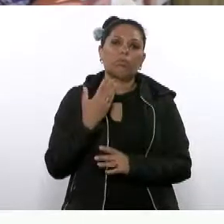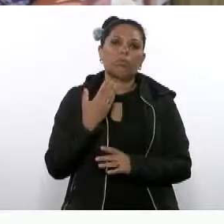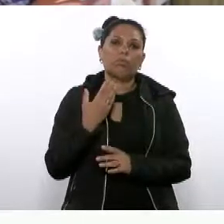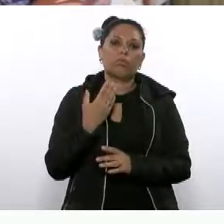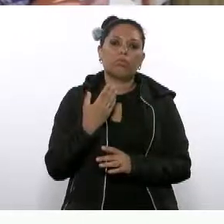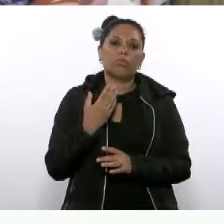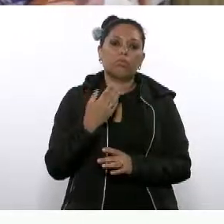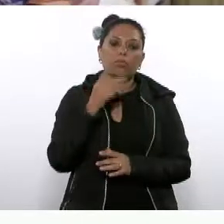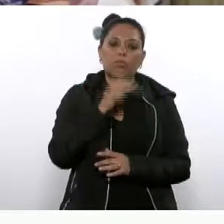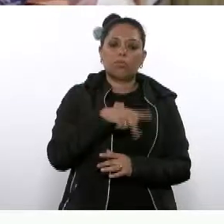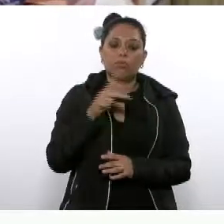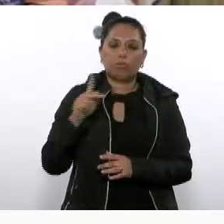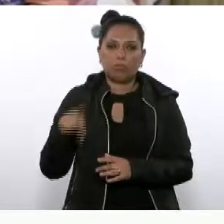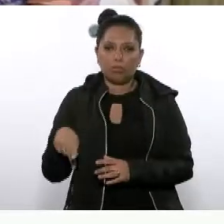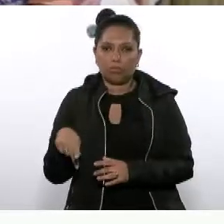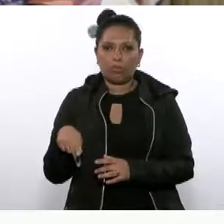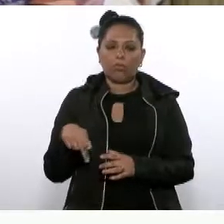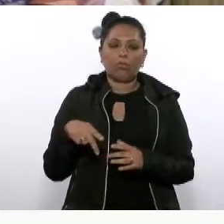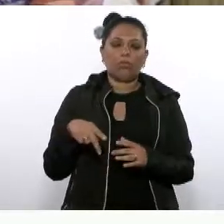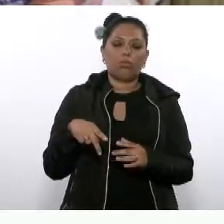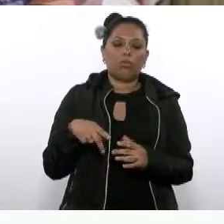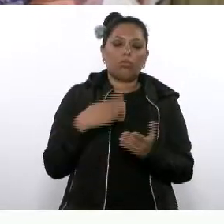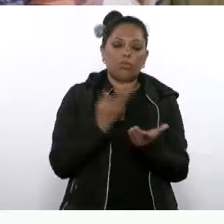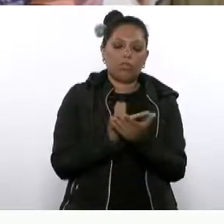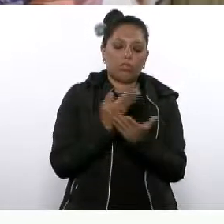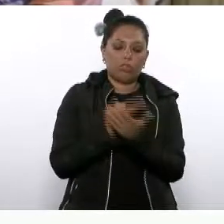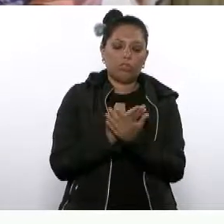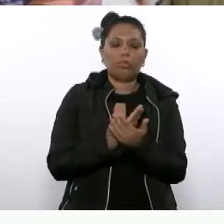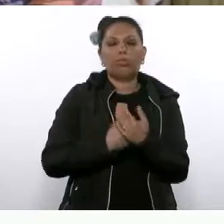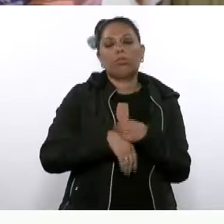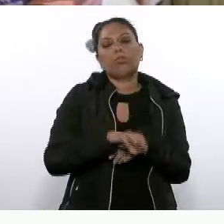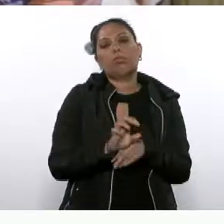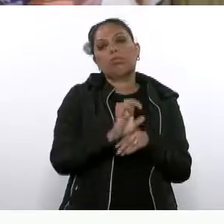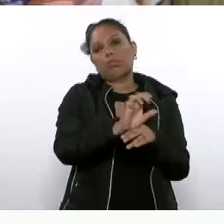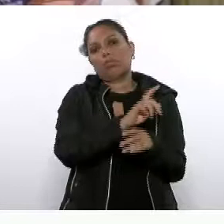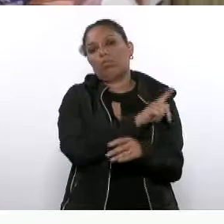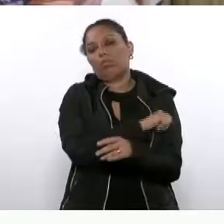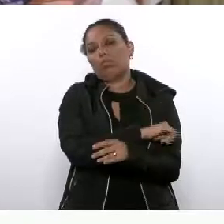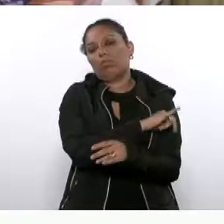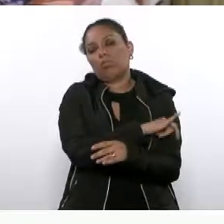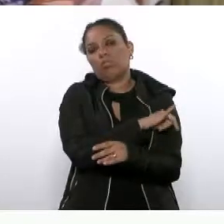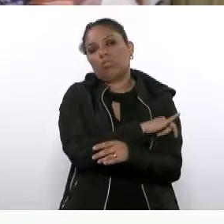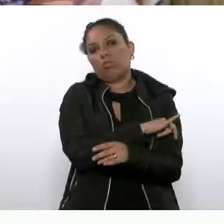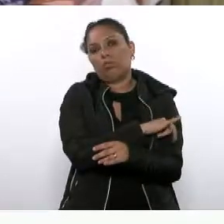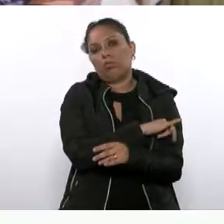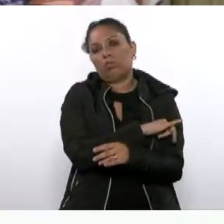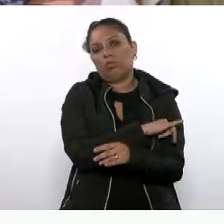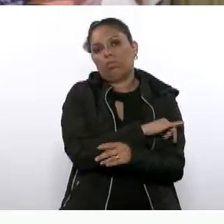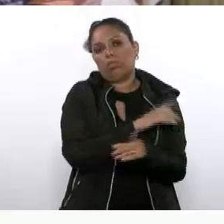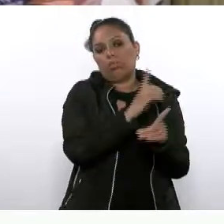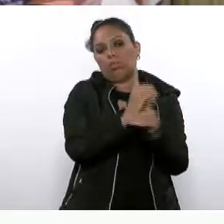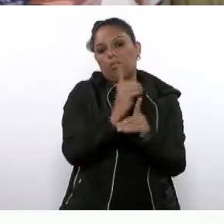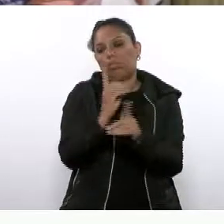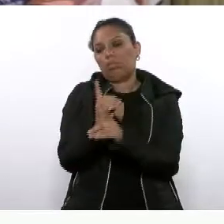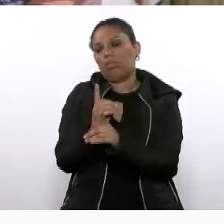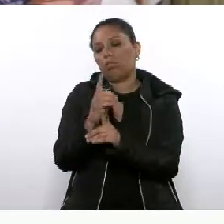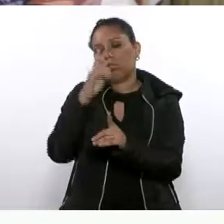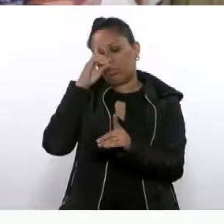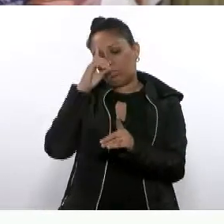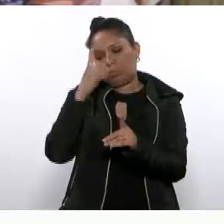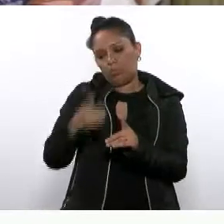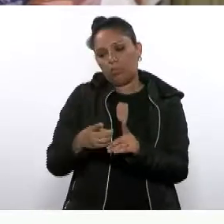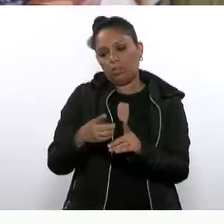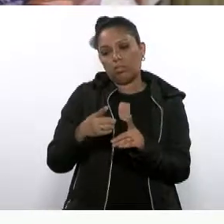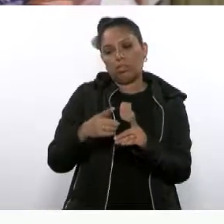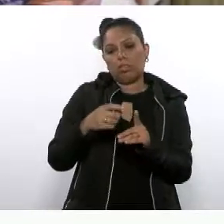de docentes e corpo funcional das escolas públicas do Estado do Rio de Janeiro para identificação e encaminhamento dos casos